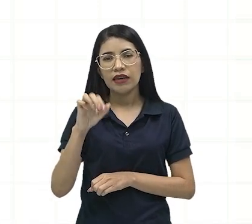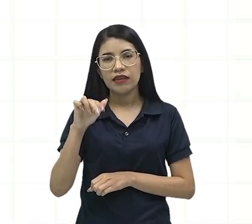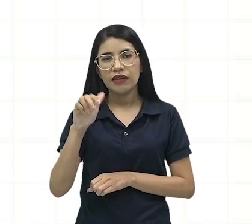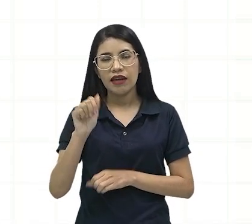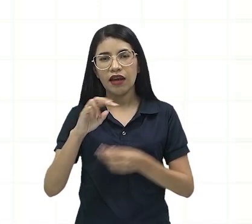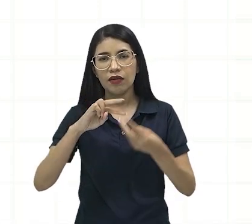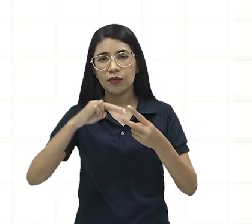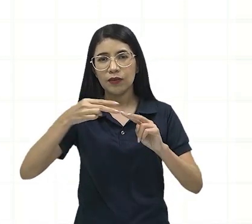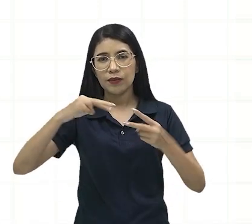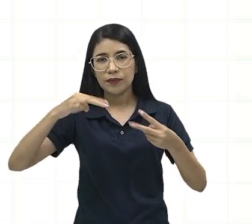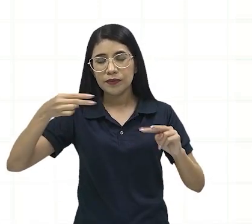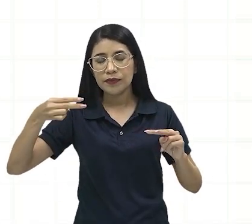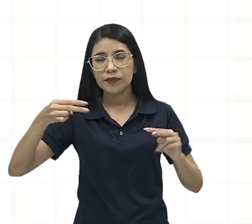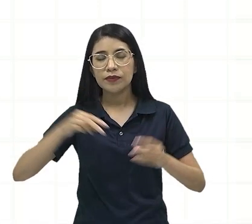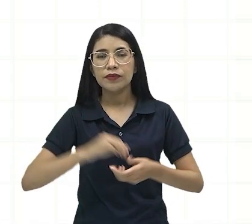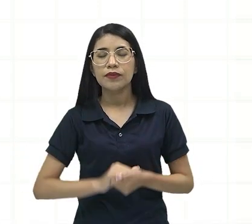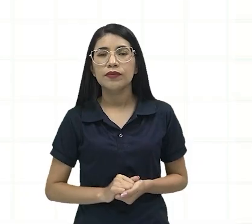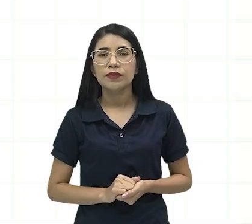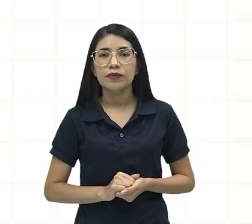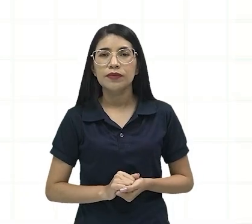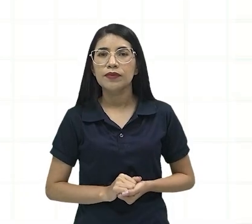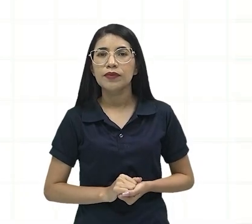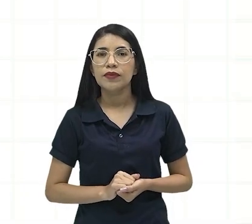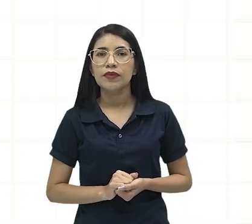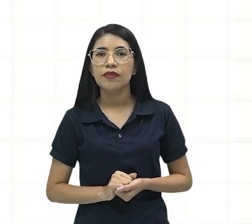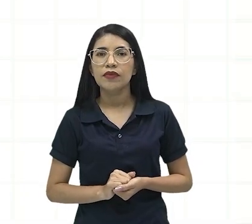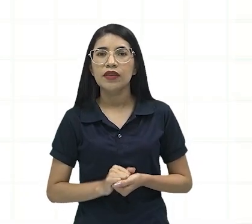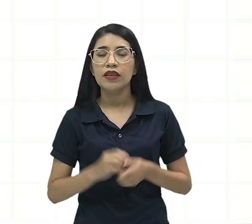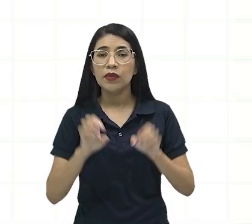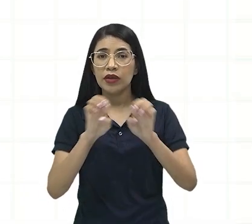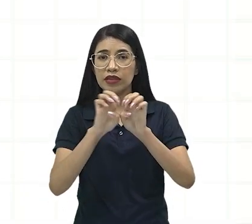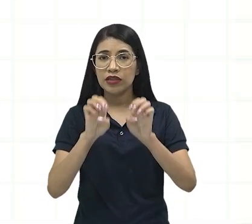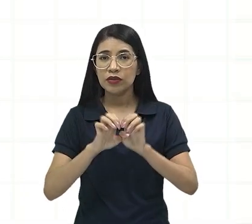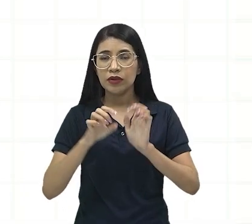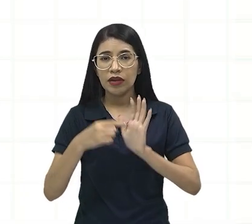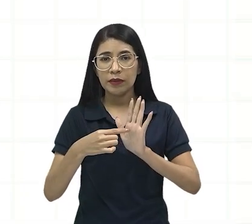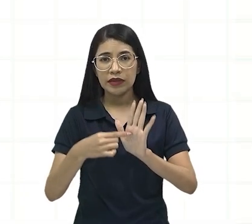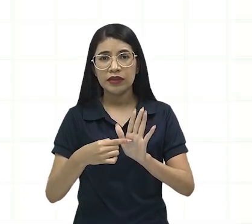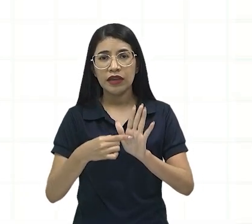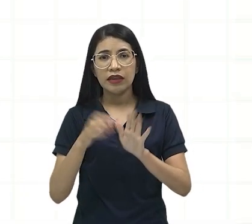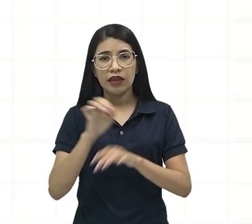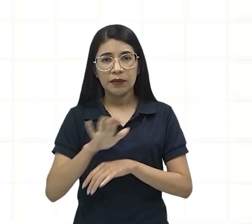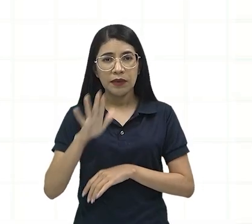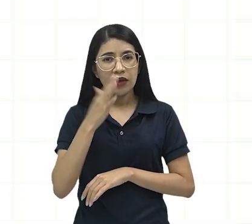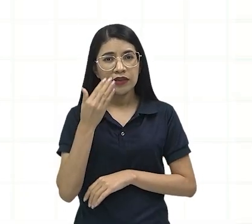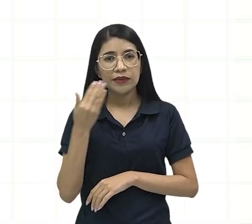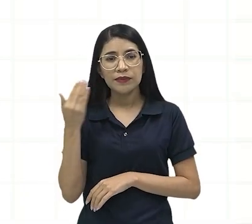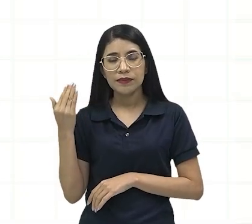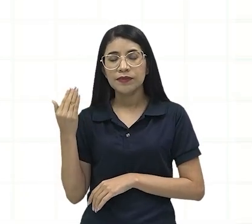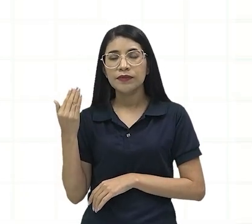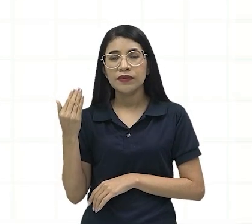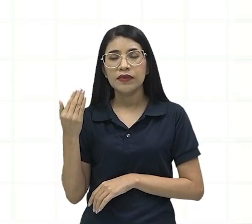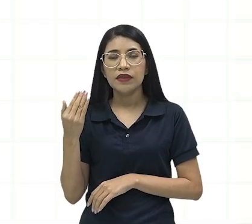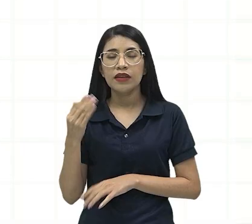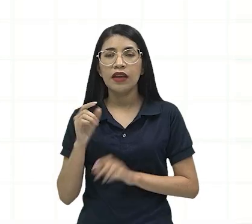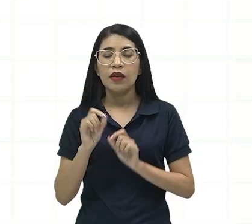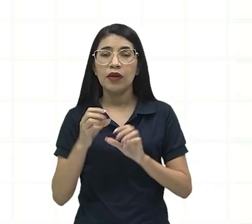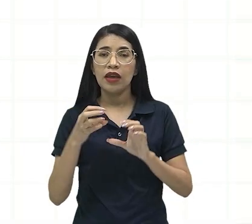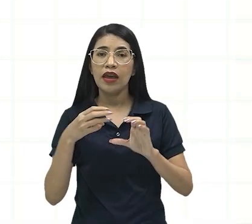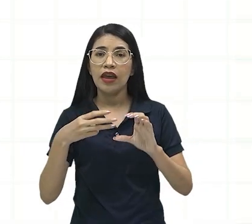DNA. Então, toda essa estrutura que eu comentei com vocês